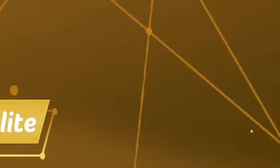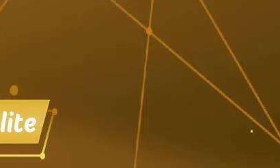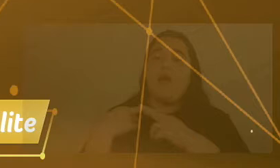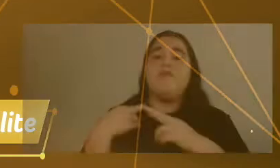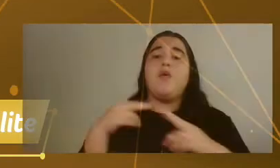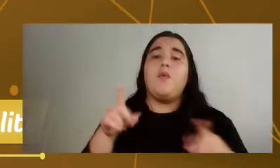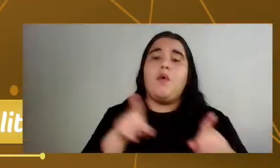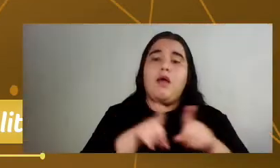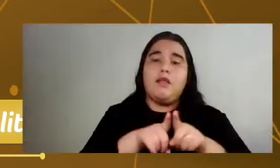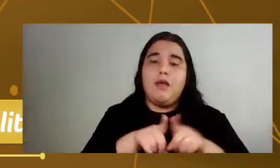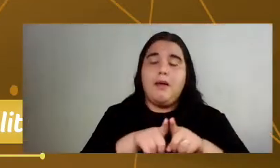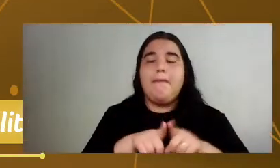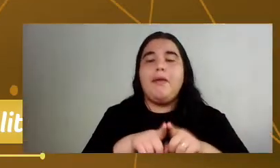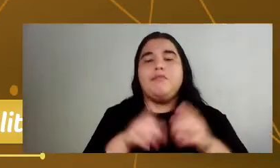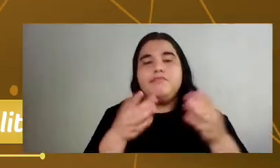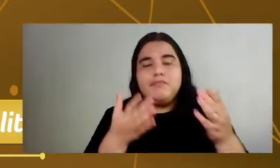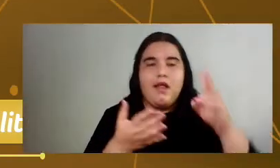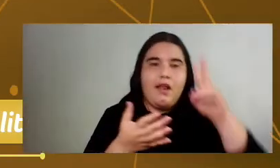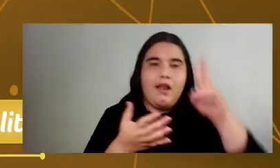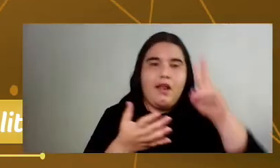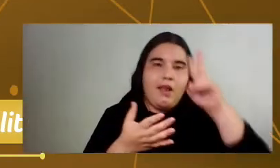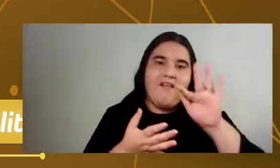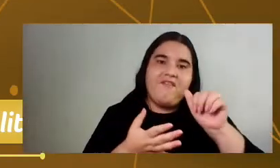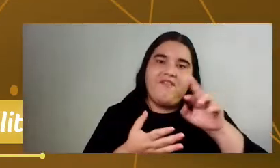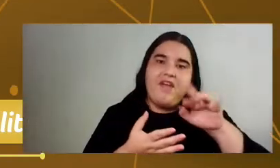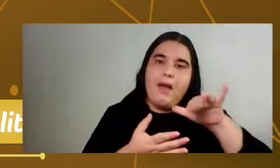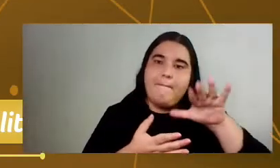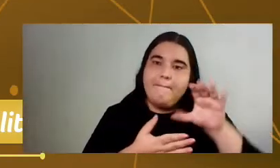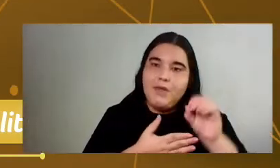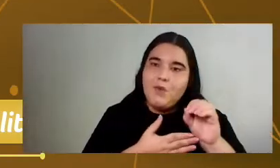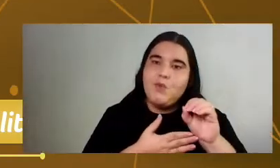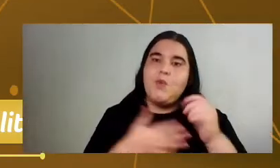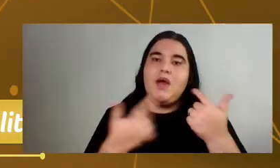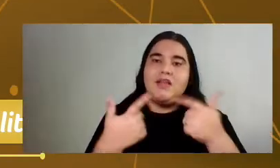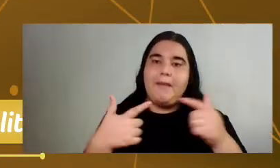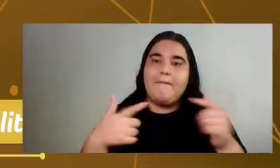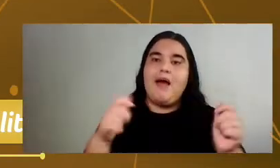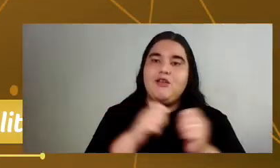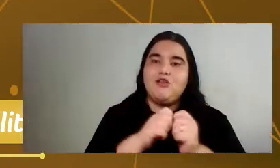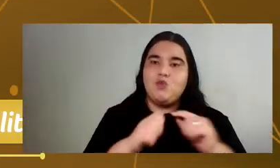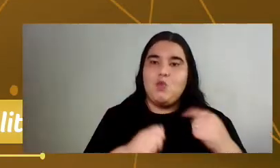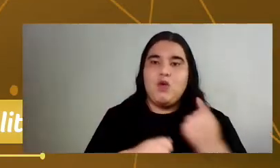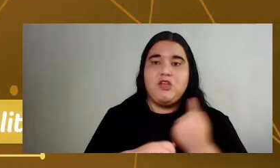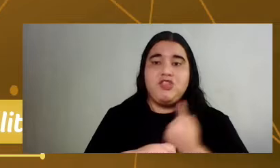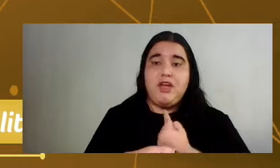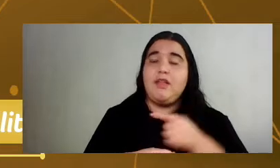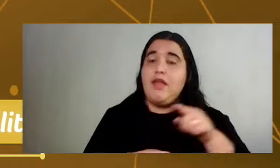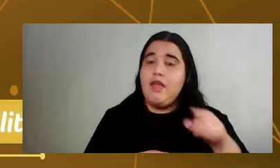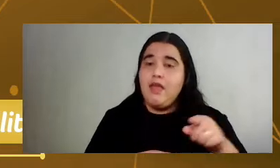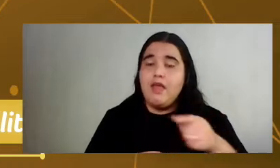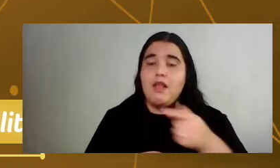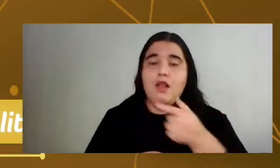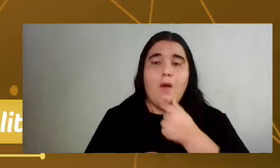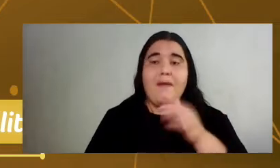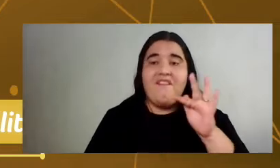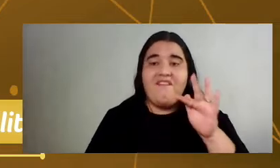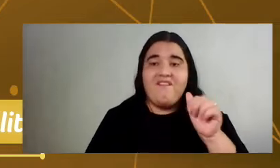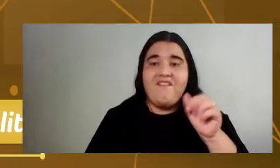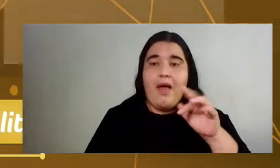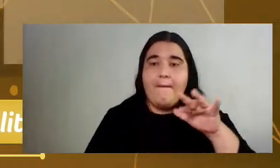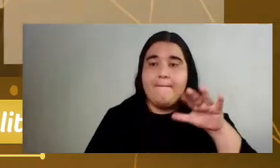para o Fábio Fernandes, que trabalha com a gente, e ele também é responsável por todo esse projeto que está